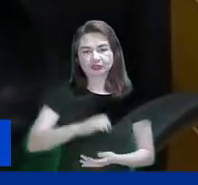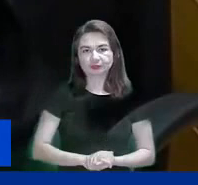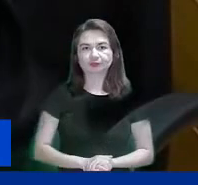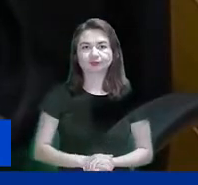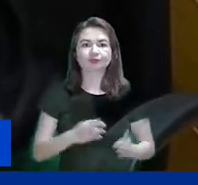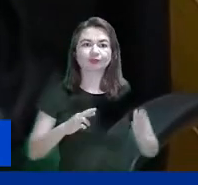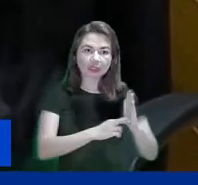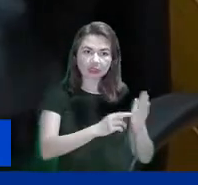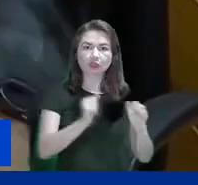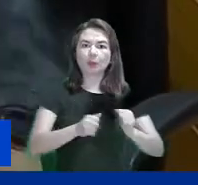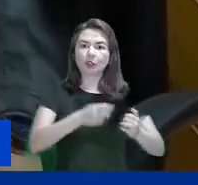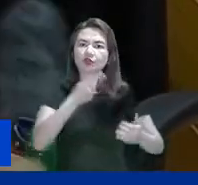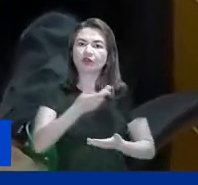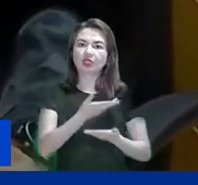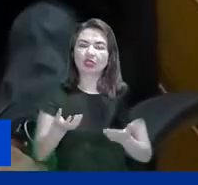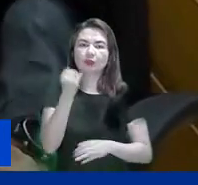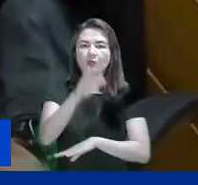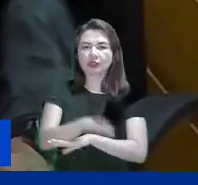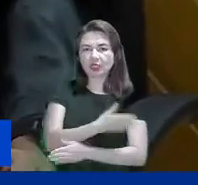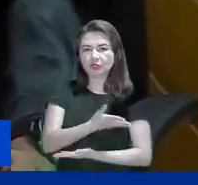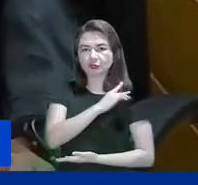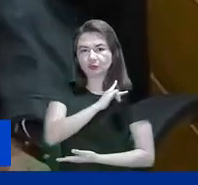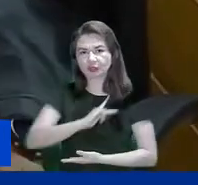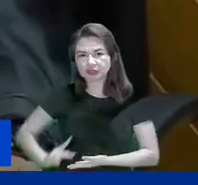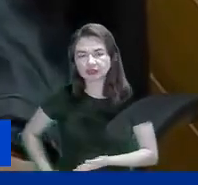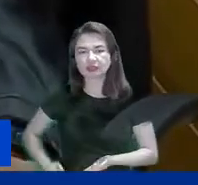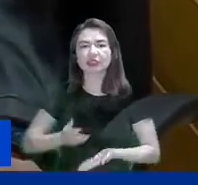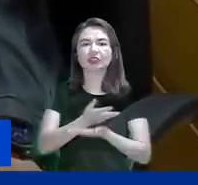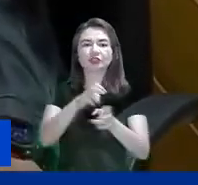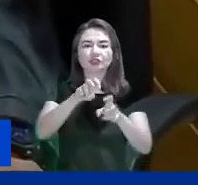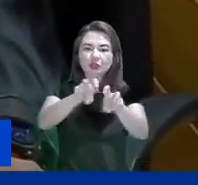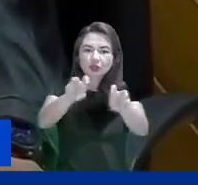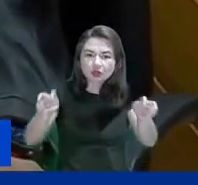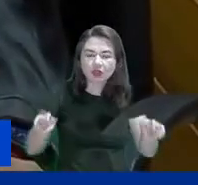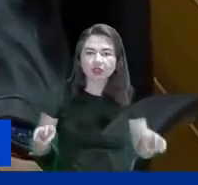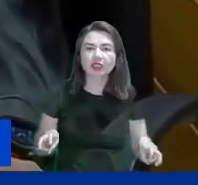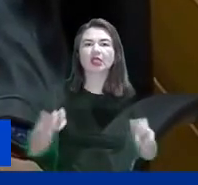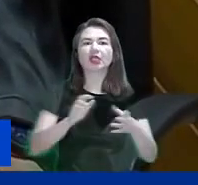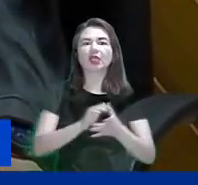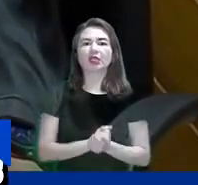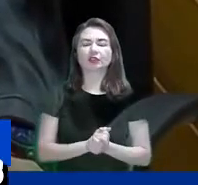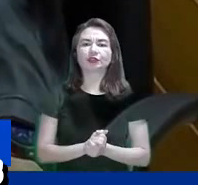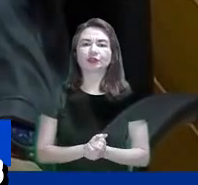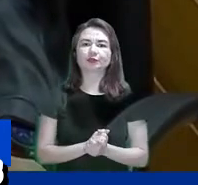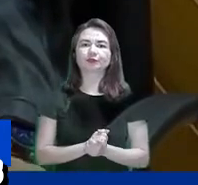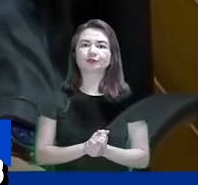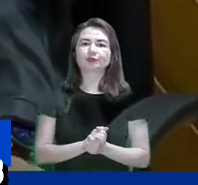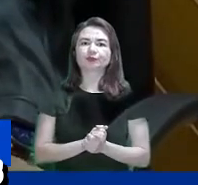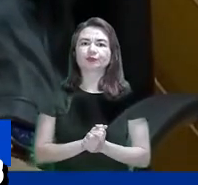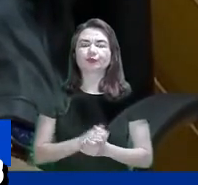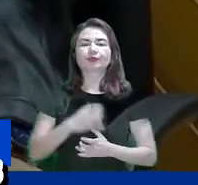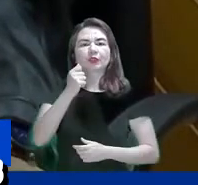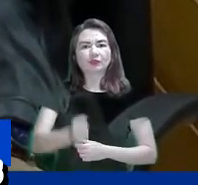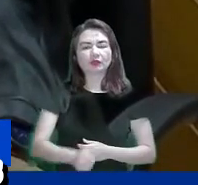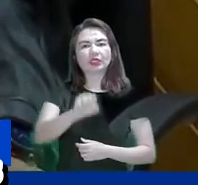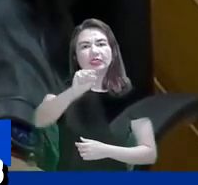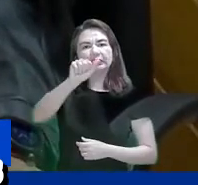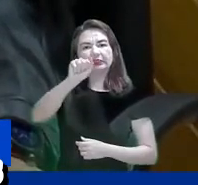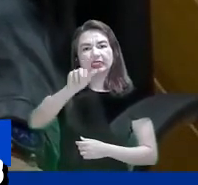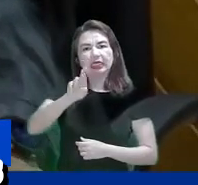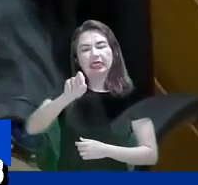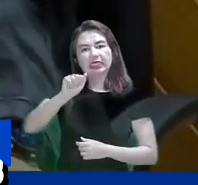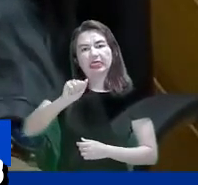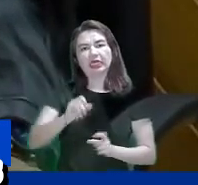Boa tarde, senhor presidente, demais colegas, doutora Sara, procuradora eleitoral.